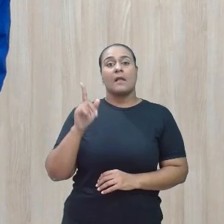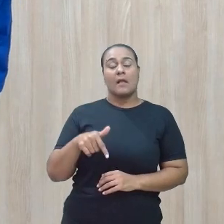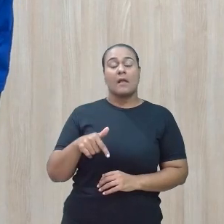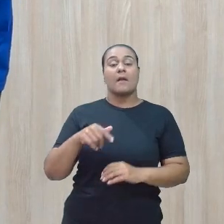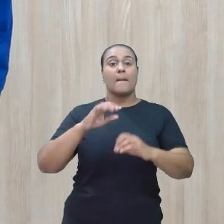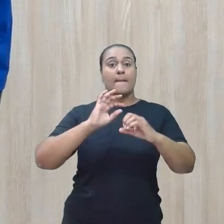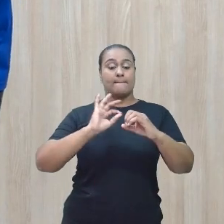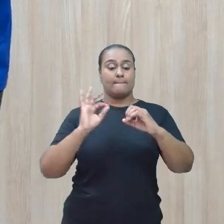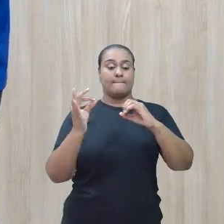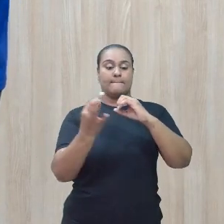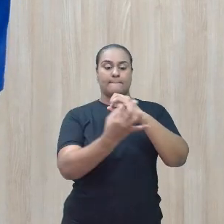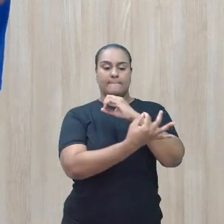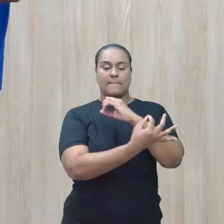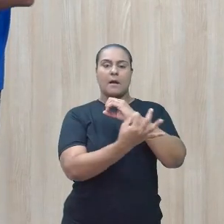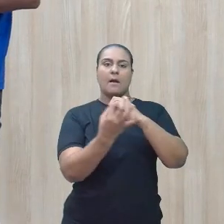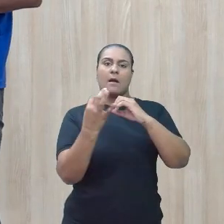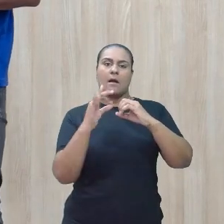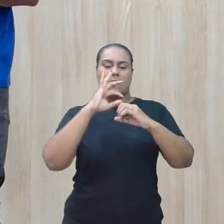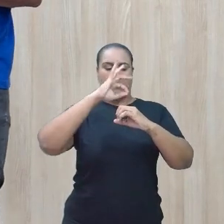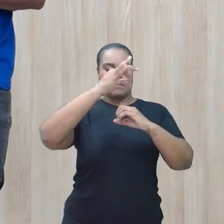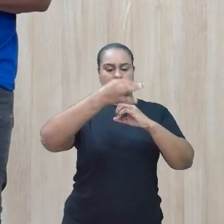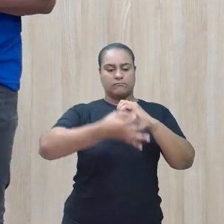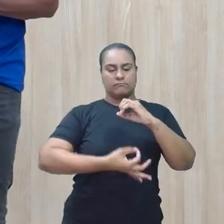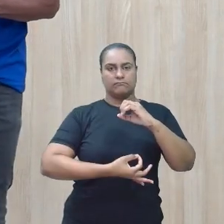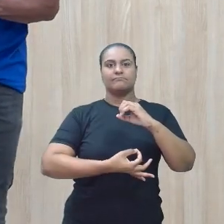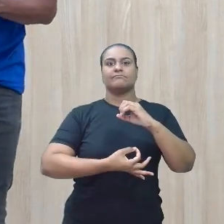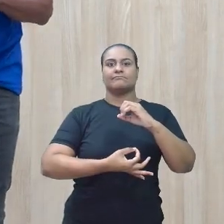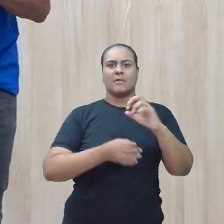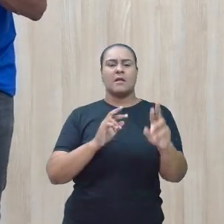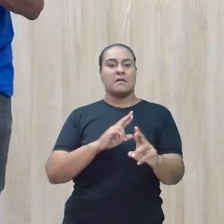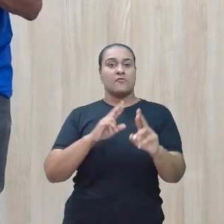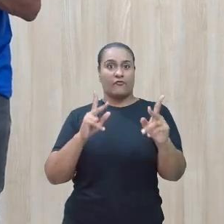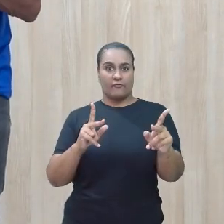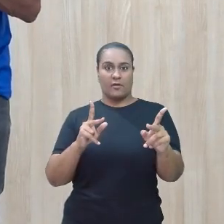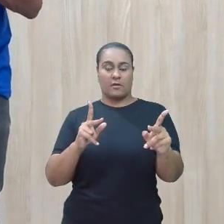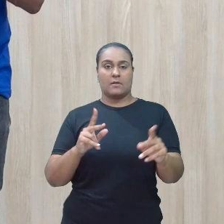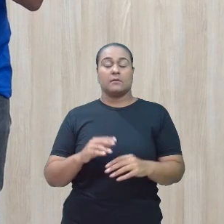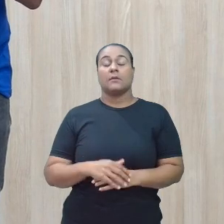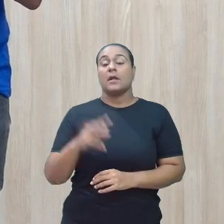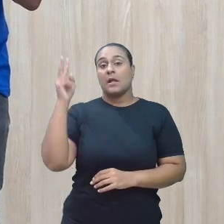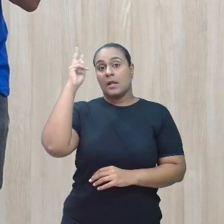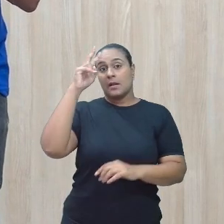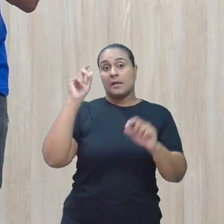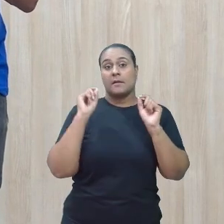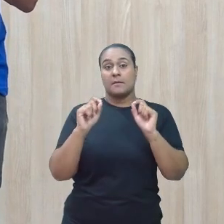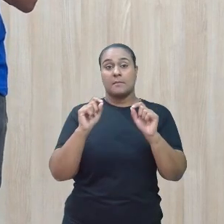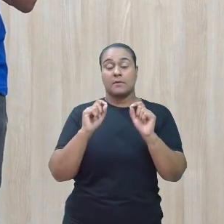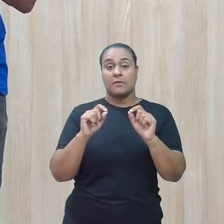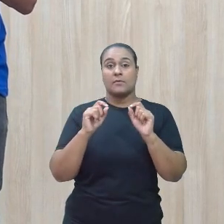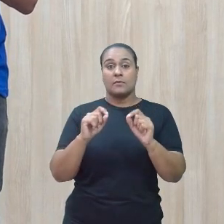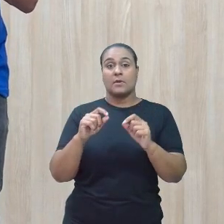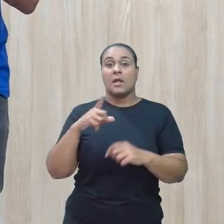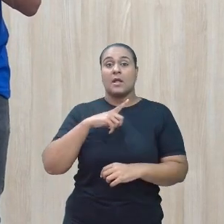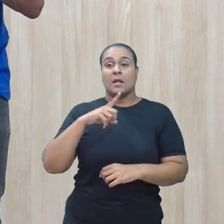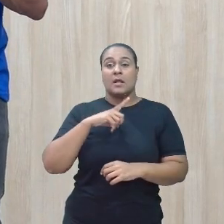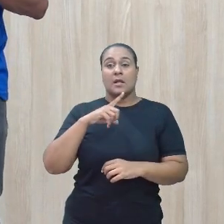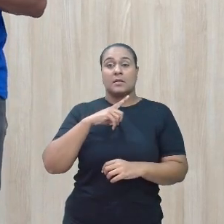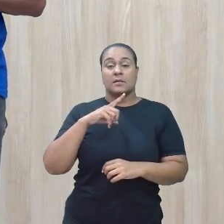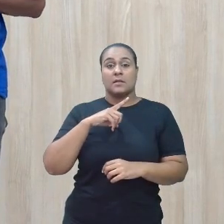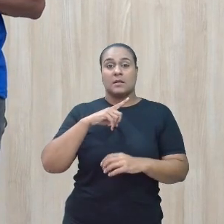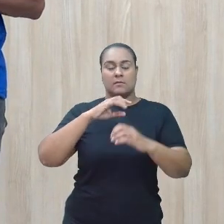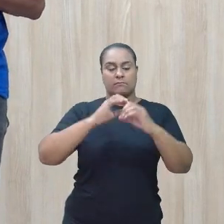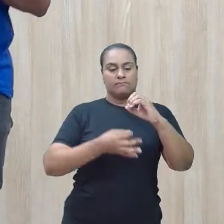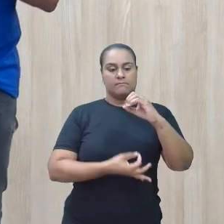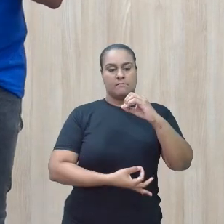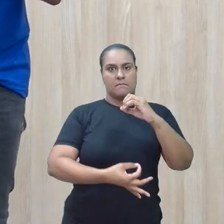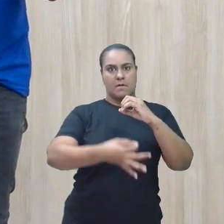posição criada em relação ao Equador para diferenciar. Lembrando que eu tenho a mesma latitude para o